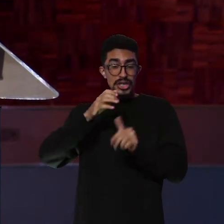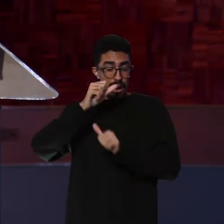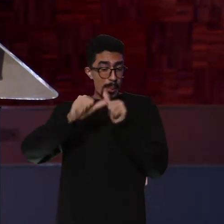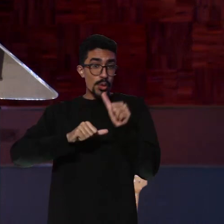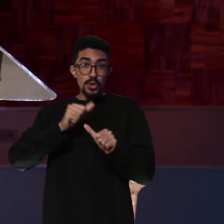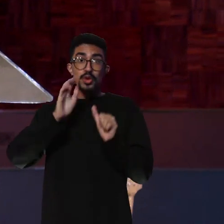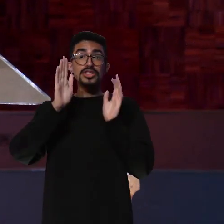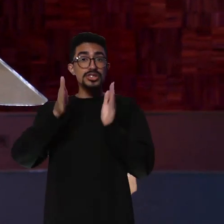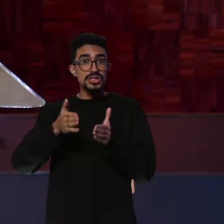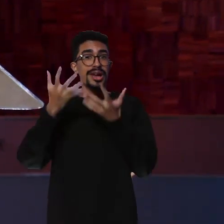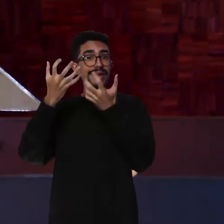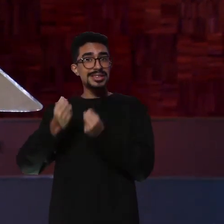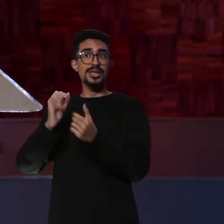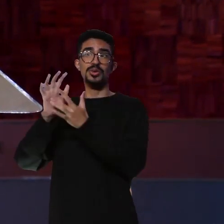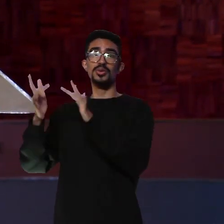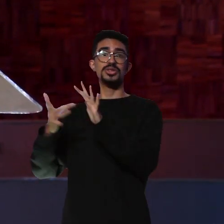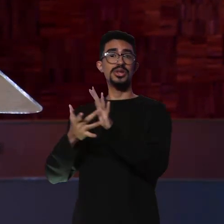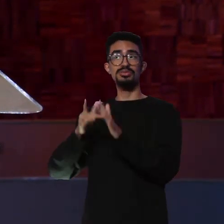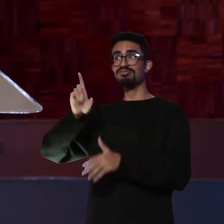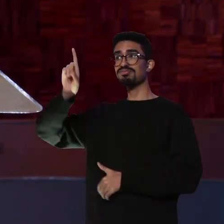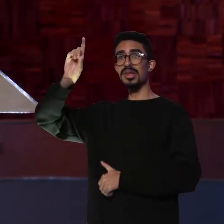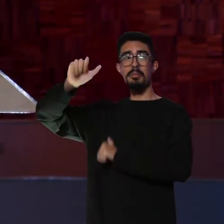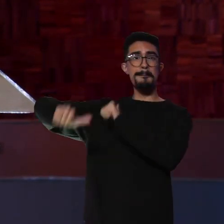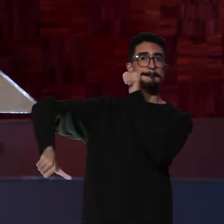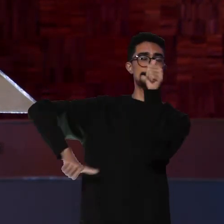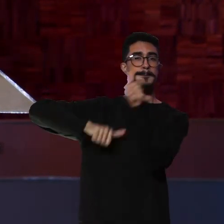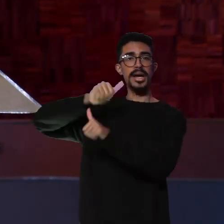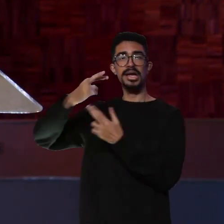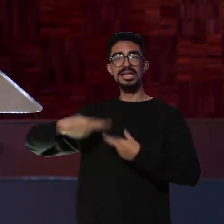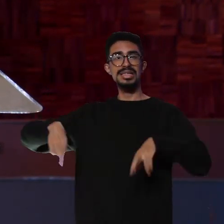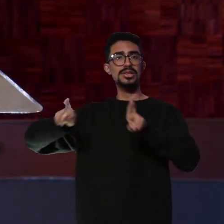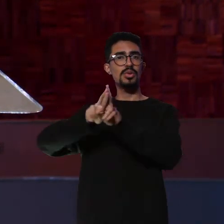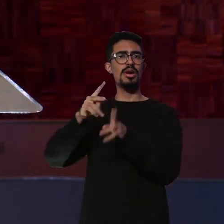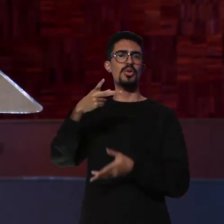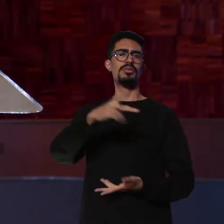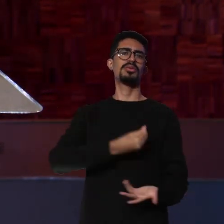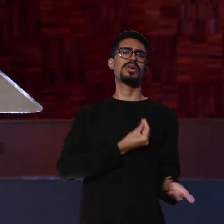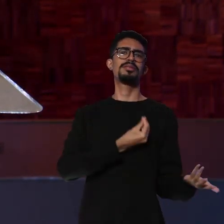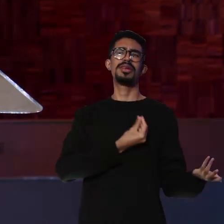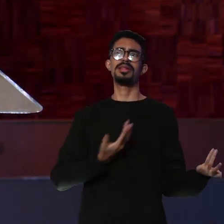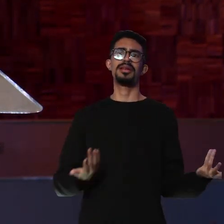aceitou Jesus, foi transformado pelo sangue do Cordeiro, nova criatura.